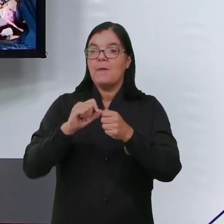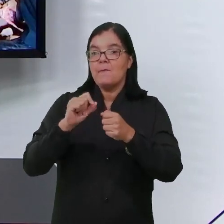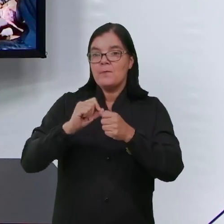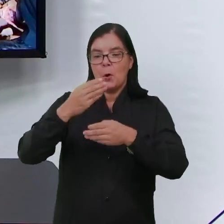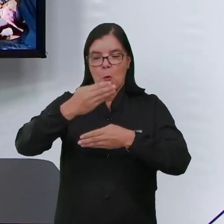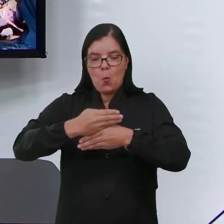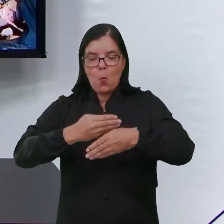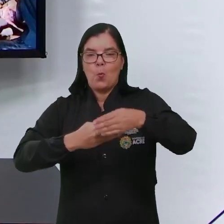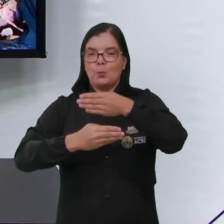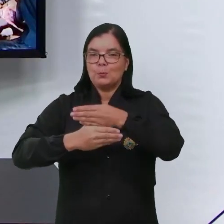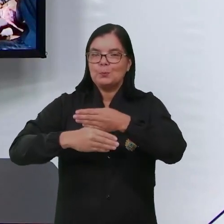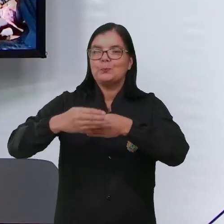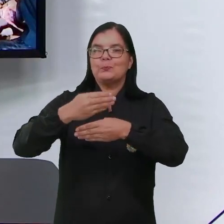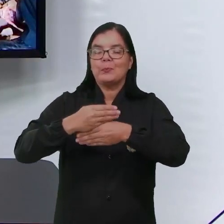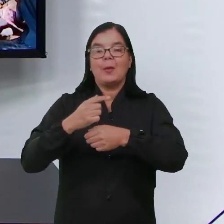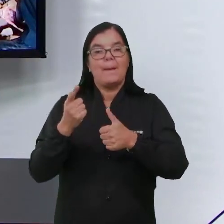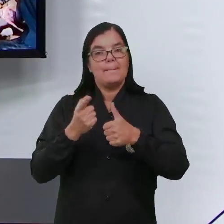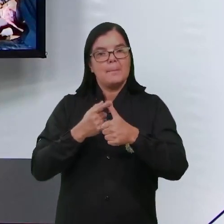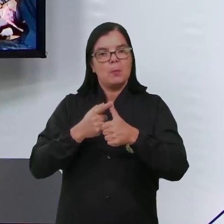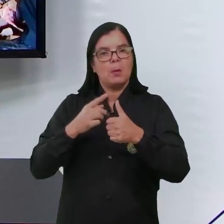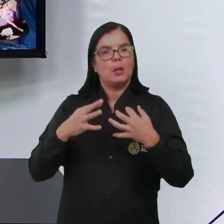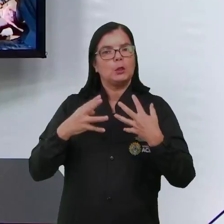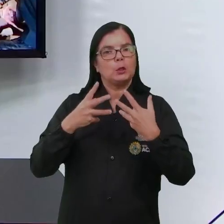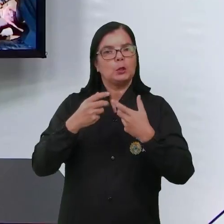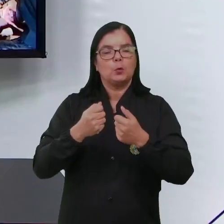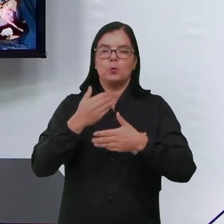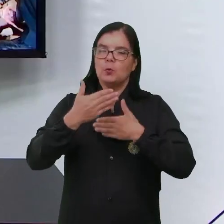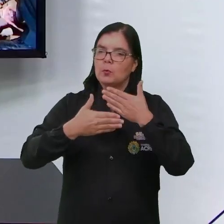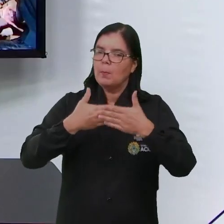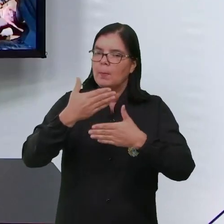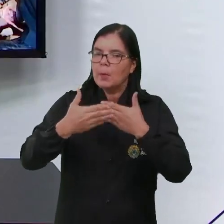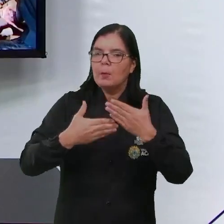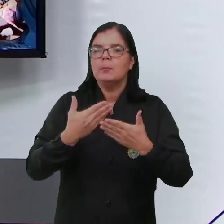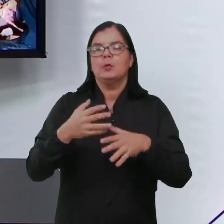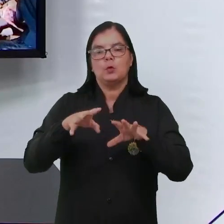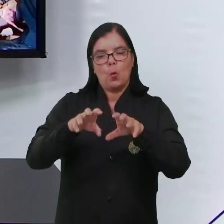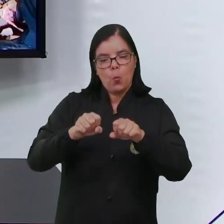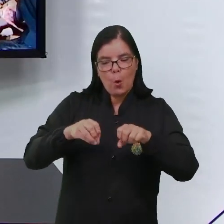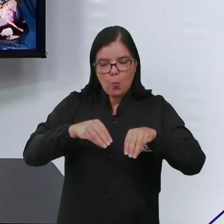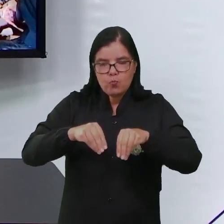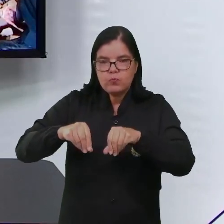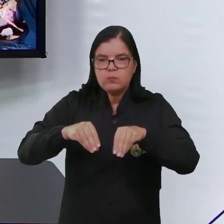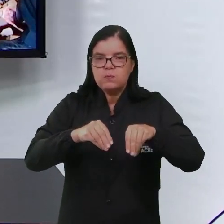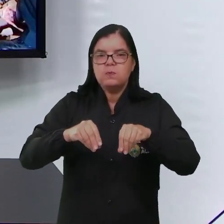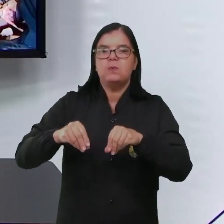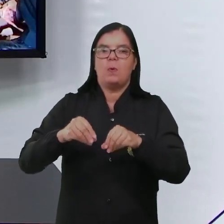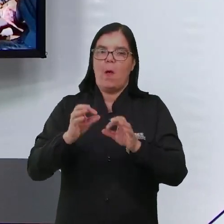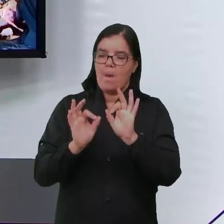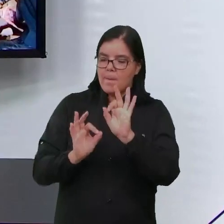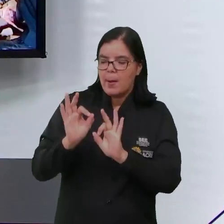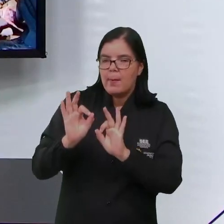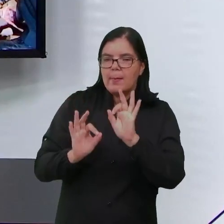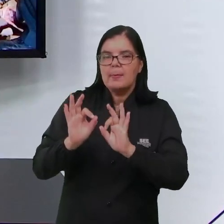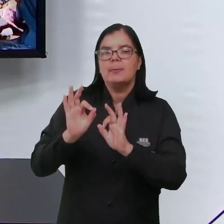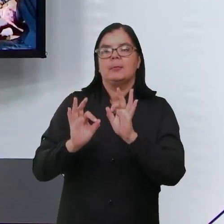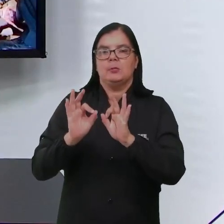feito o tijolo, e aí primeiro tem todo esse processo, né, de extração da argila, aí vai fazer a preparação, vai remover tudo